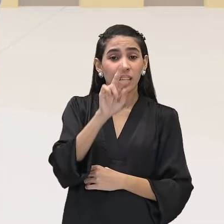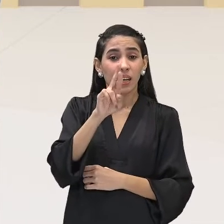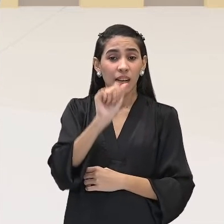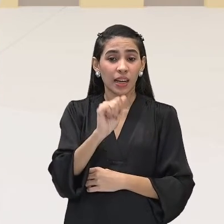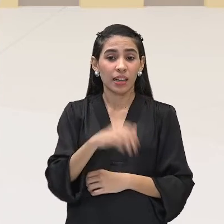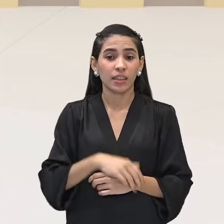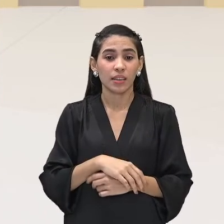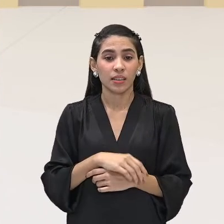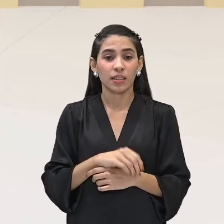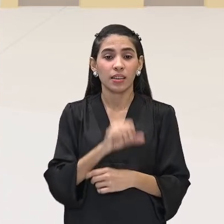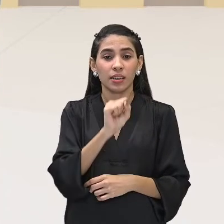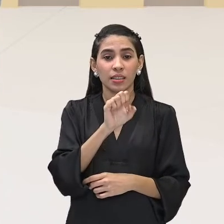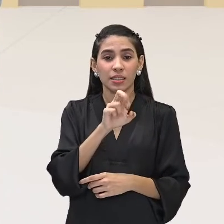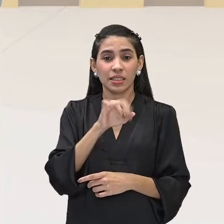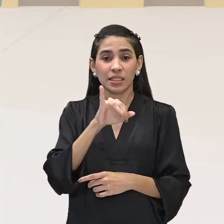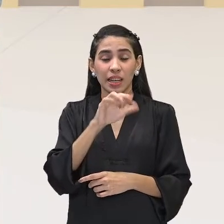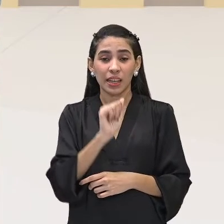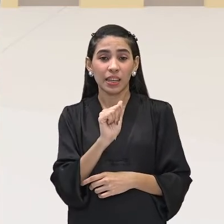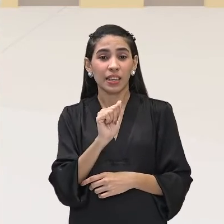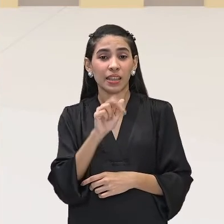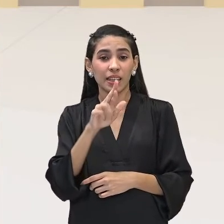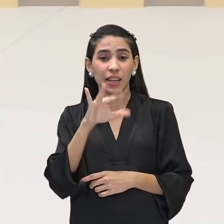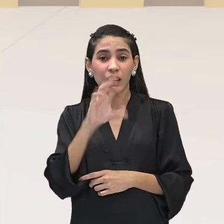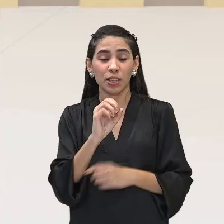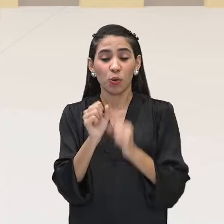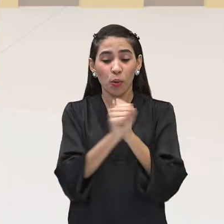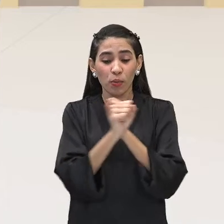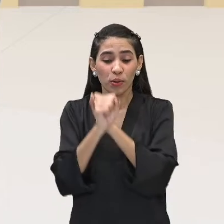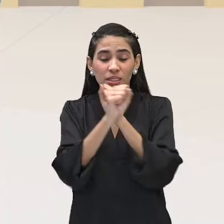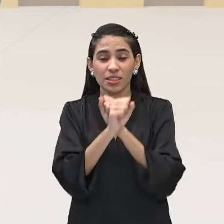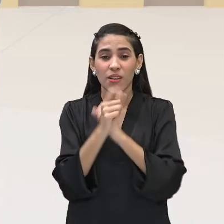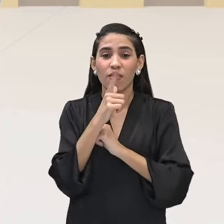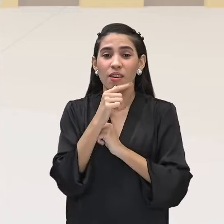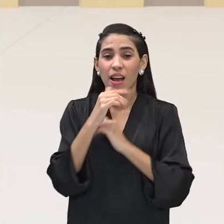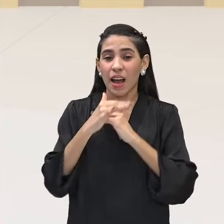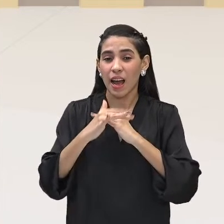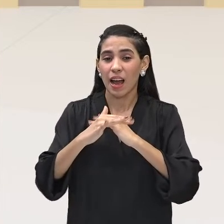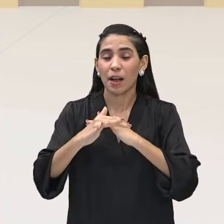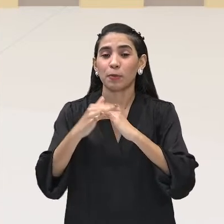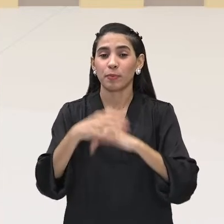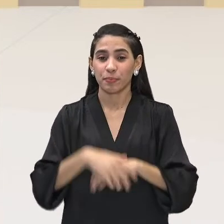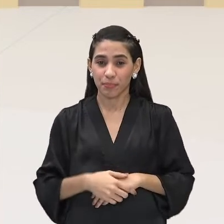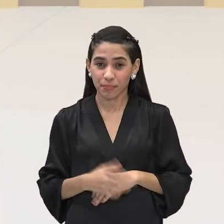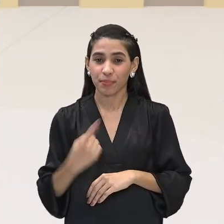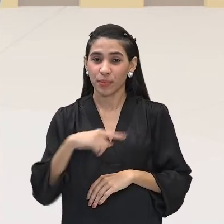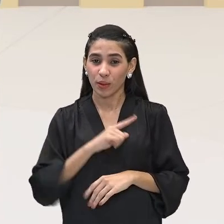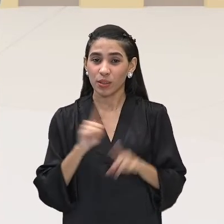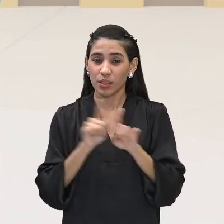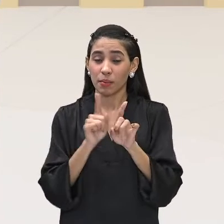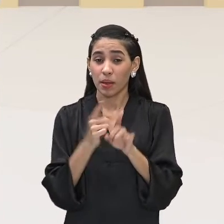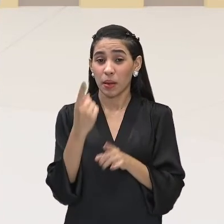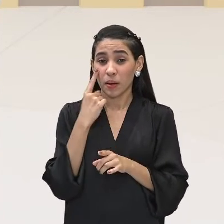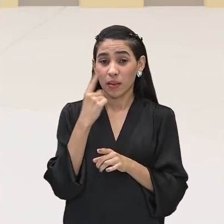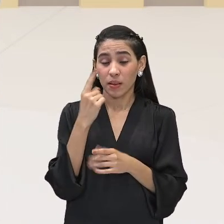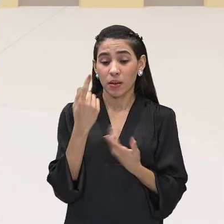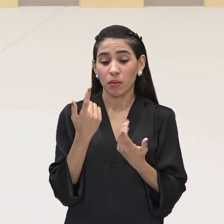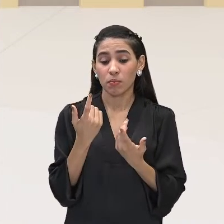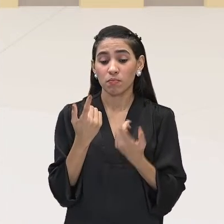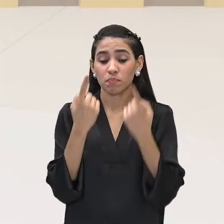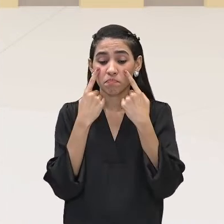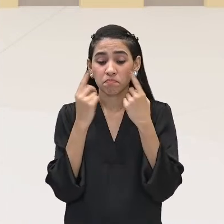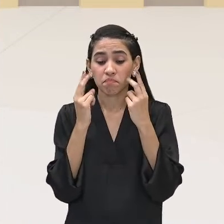nossa sereia dos nossos rios, protetora das nossas águas, né? Nós observamos também isso, professor Artemison, quando a gente olha